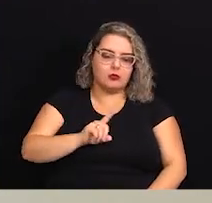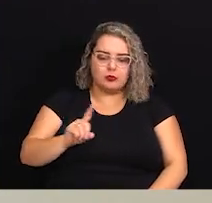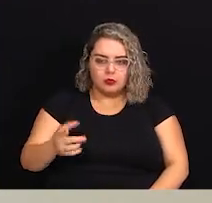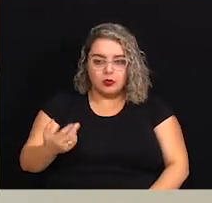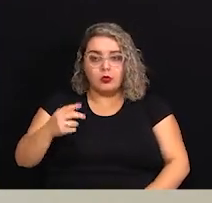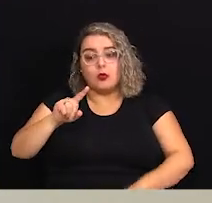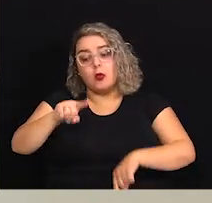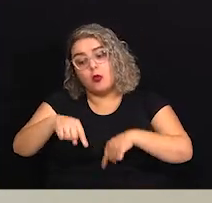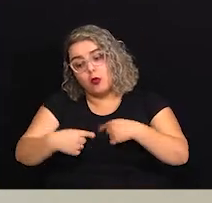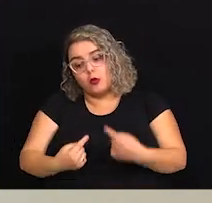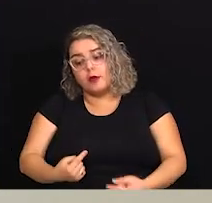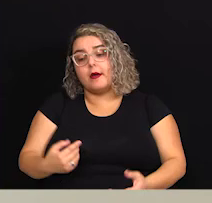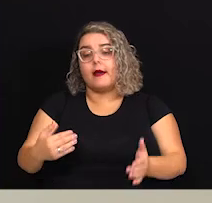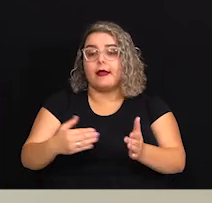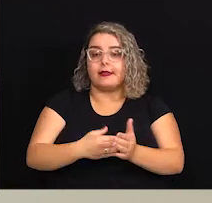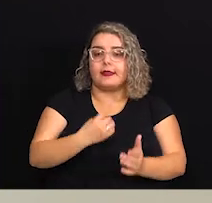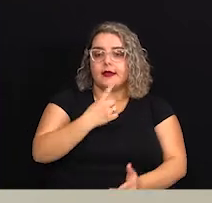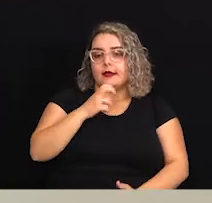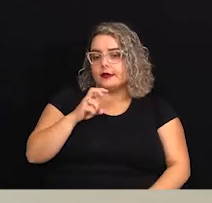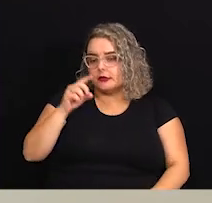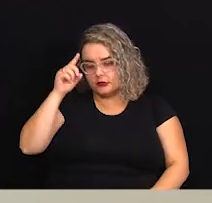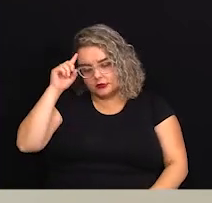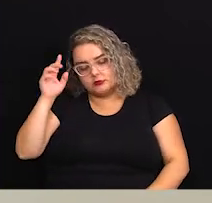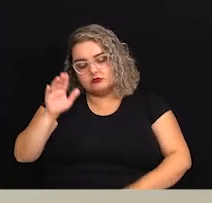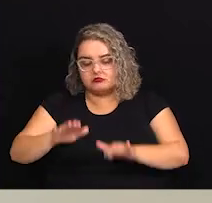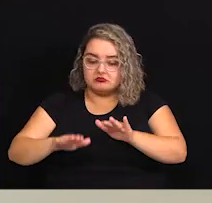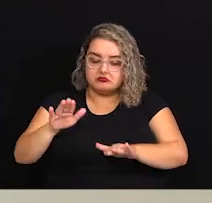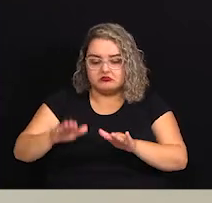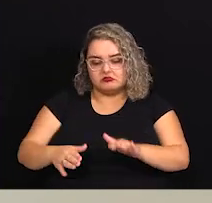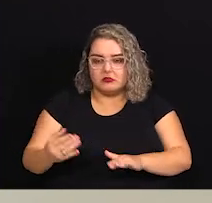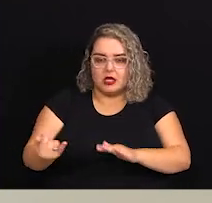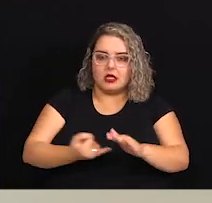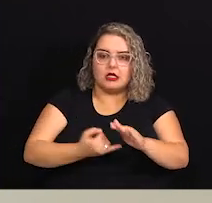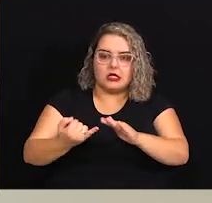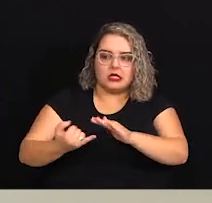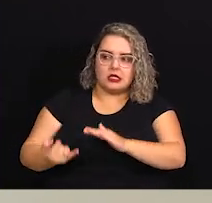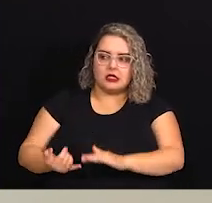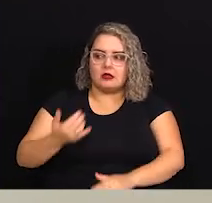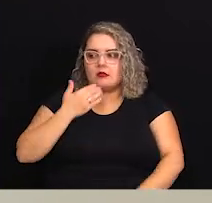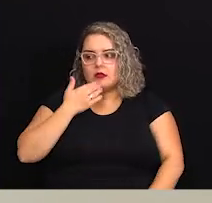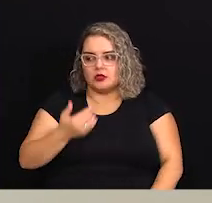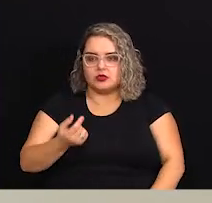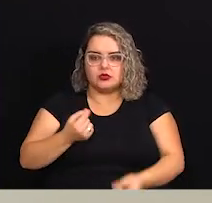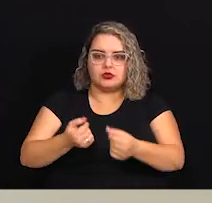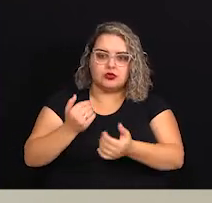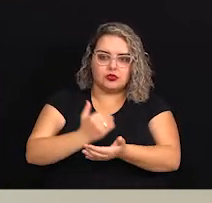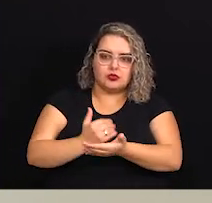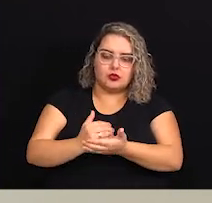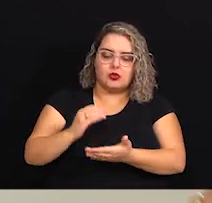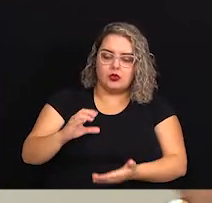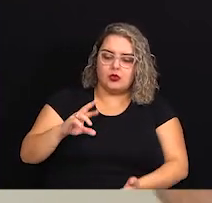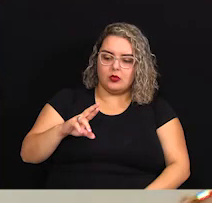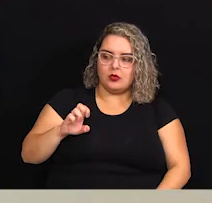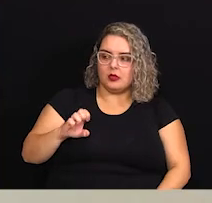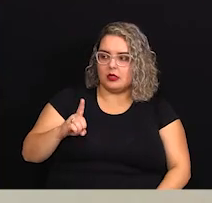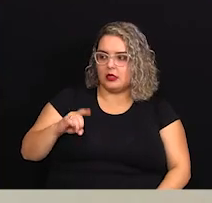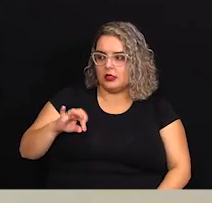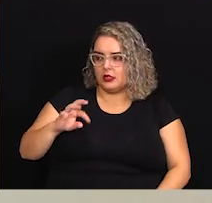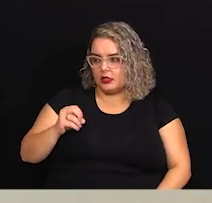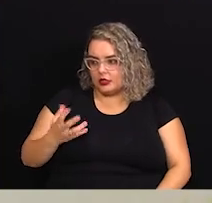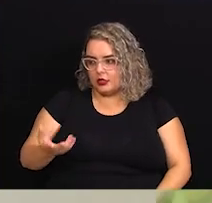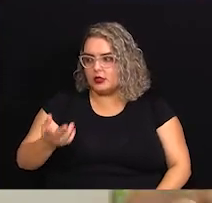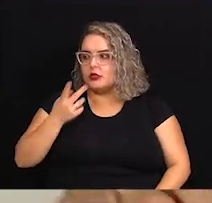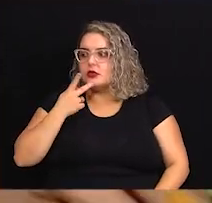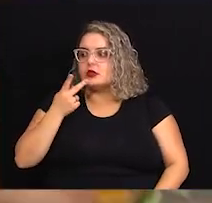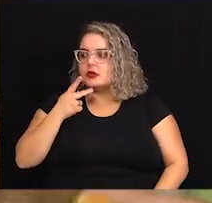não. Outras levam até 15 dias. Então depende da instituição que a pessoa está pedindo o crédito. E agora falando